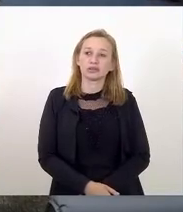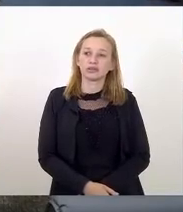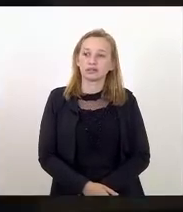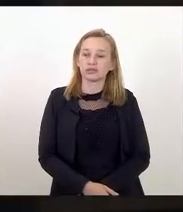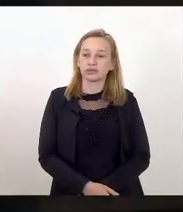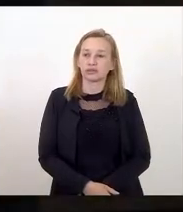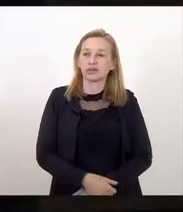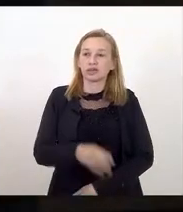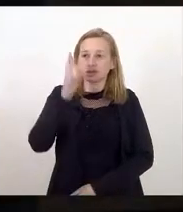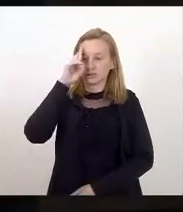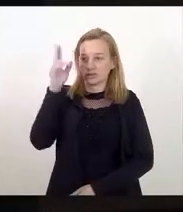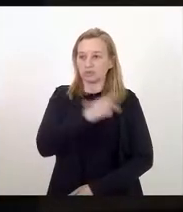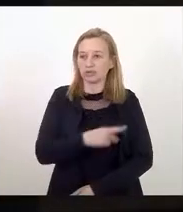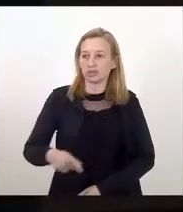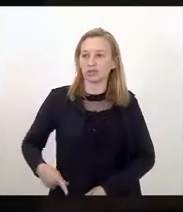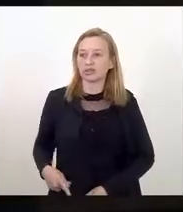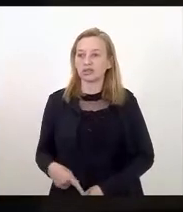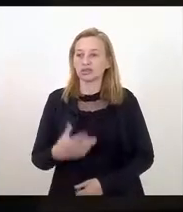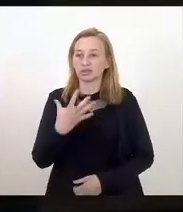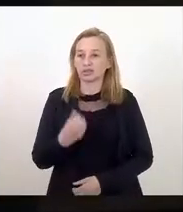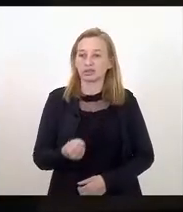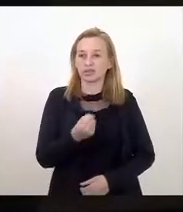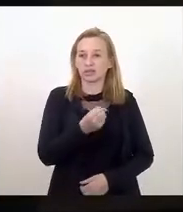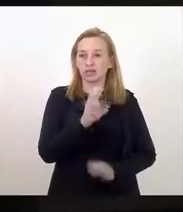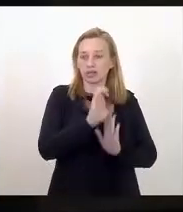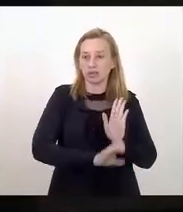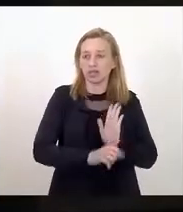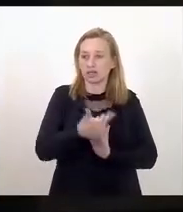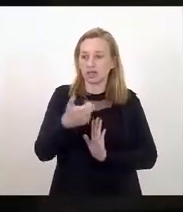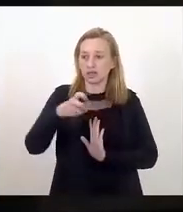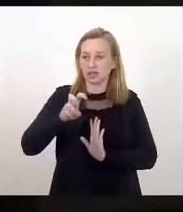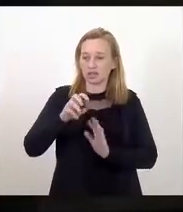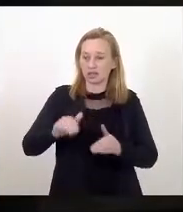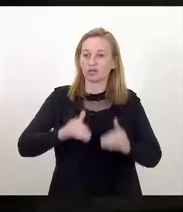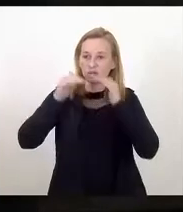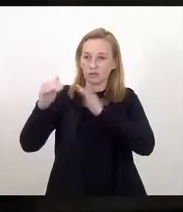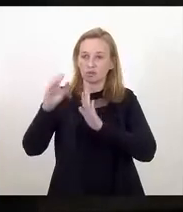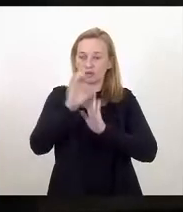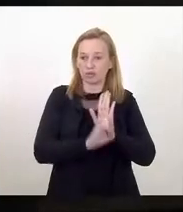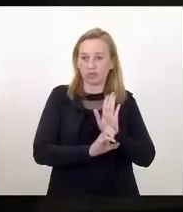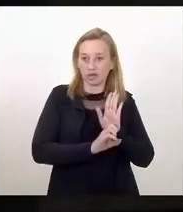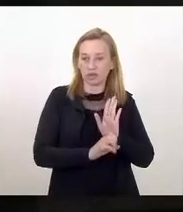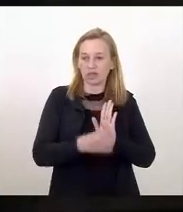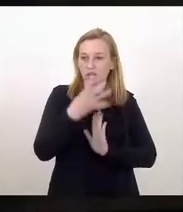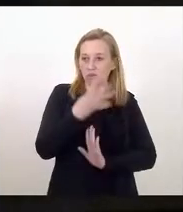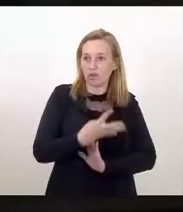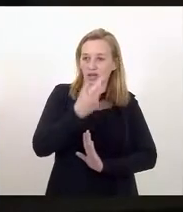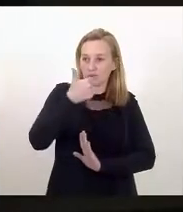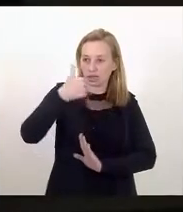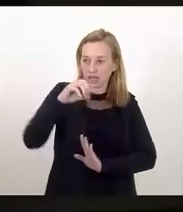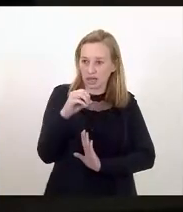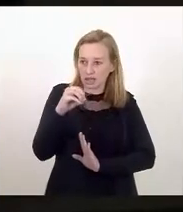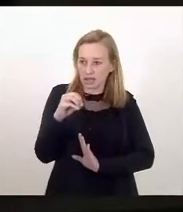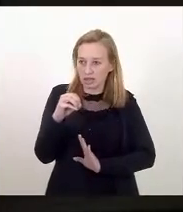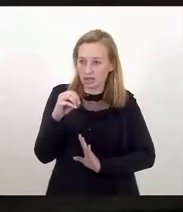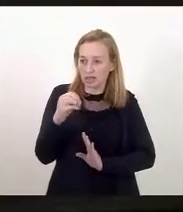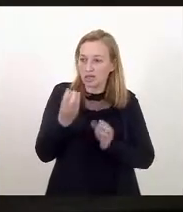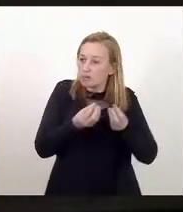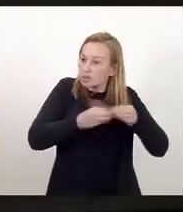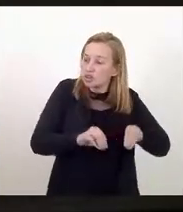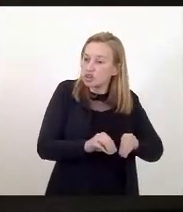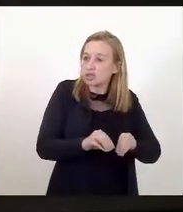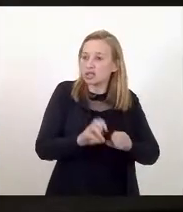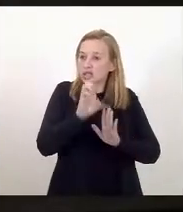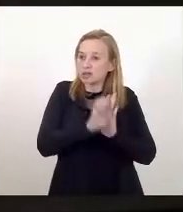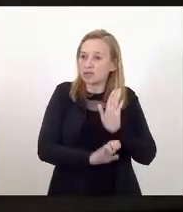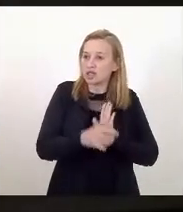Senhor presidente, o parecer é favorável à emenda 15, favorável com subemenda aglutinativa às emendas 4 e 10, pela prejudicabilidade